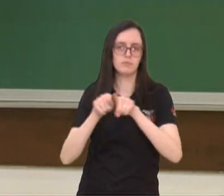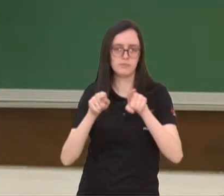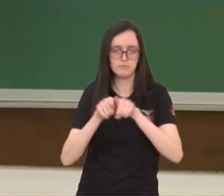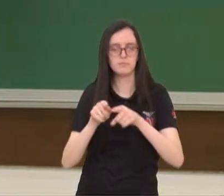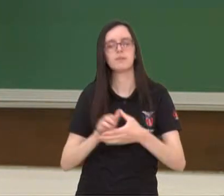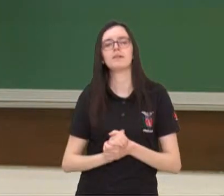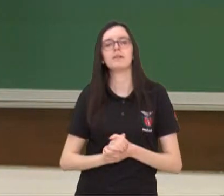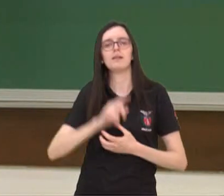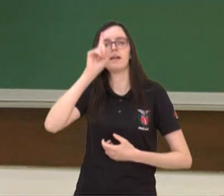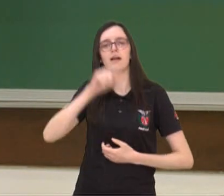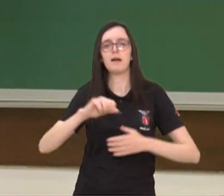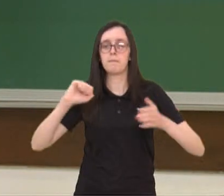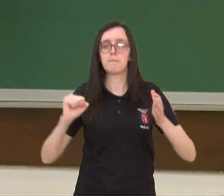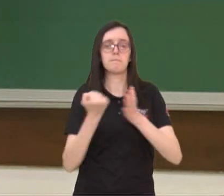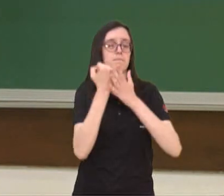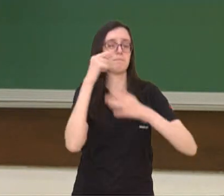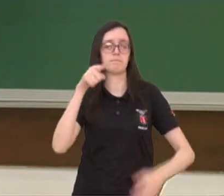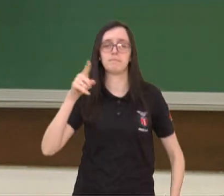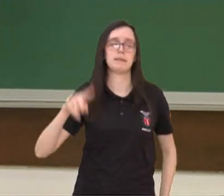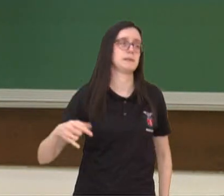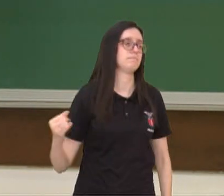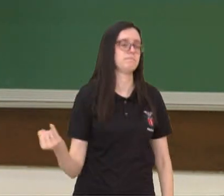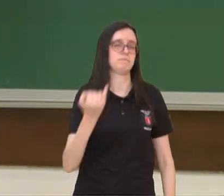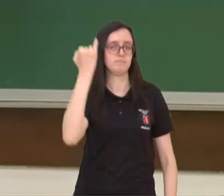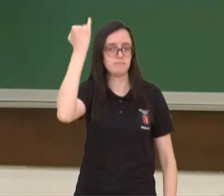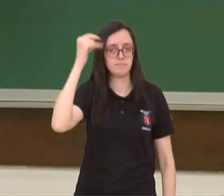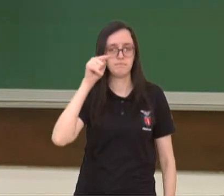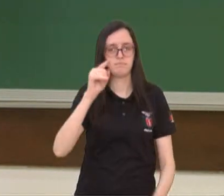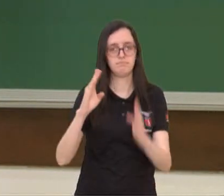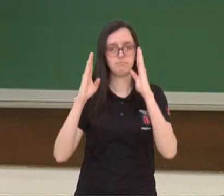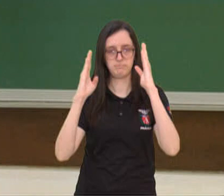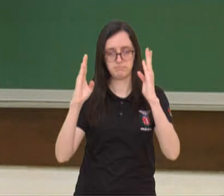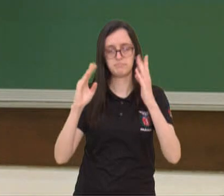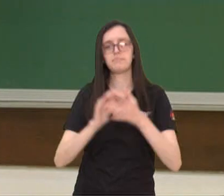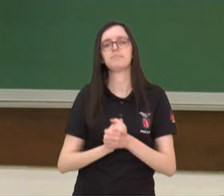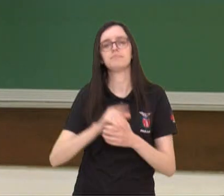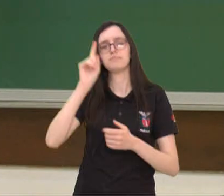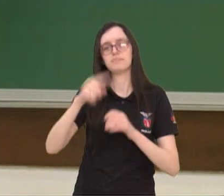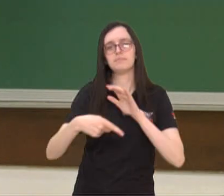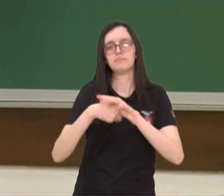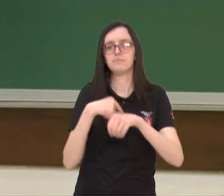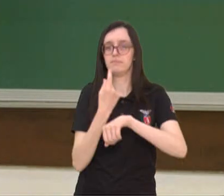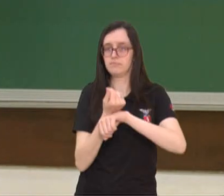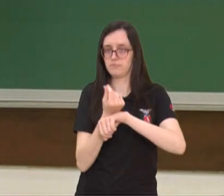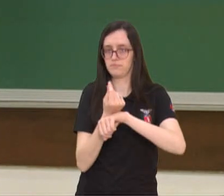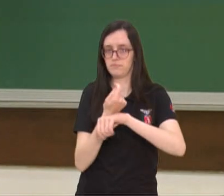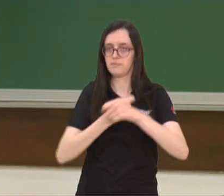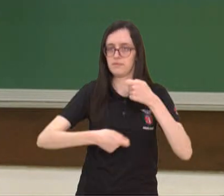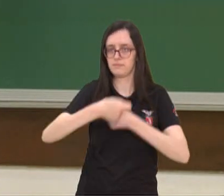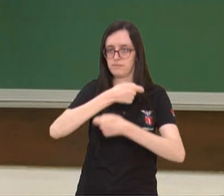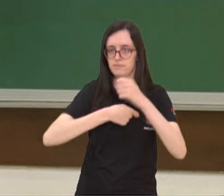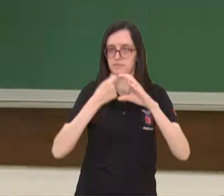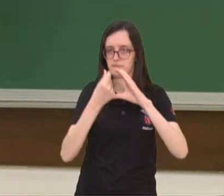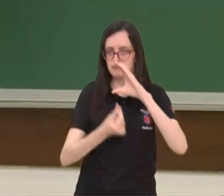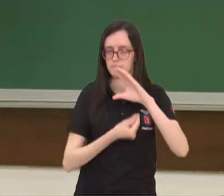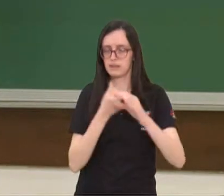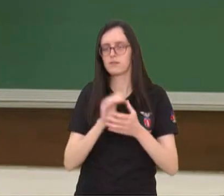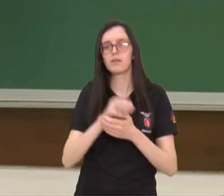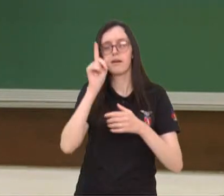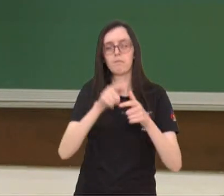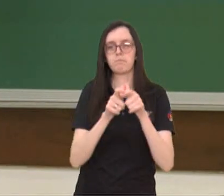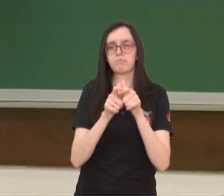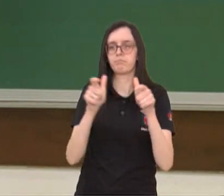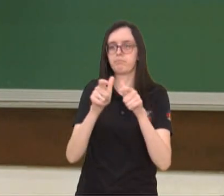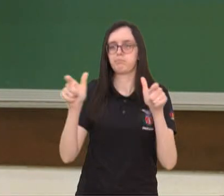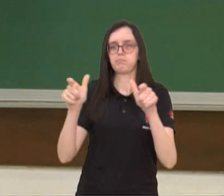é uma marca bastante importante aqui do capitalismo financeiro, né? Ou seja, o